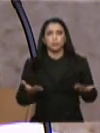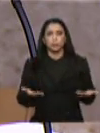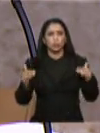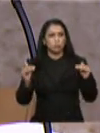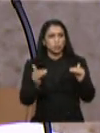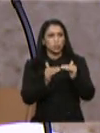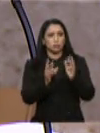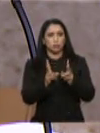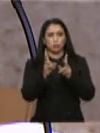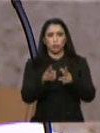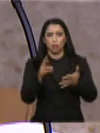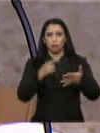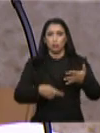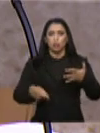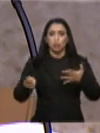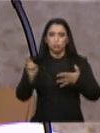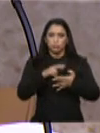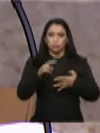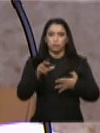exame do recurso extraordinário